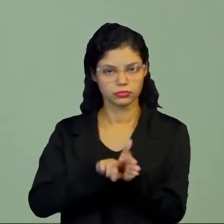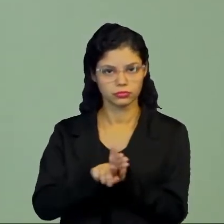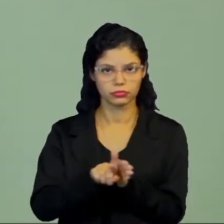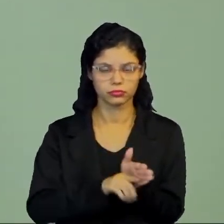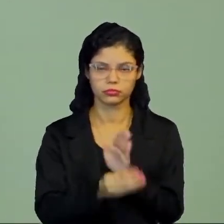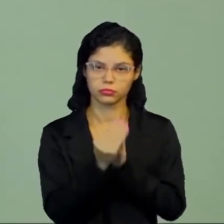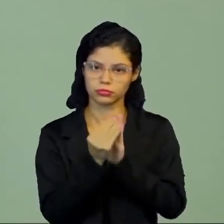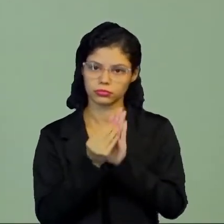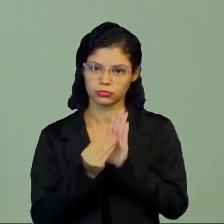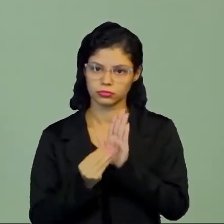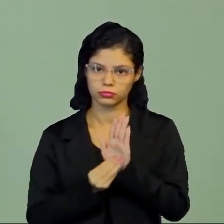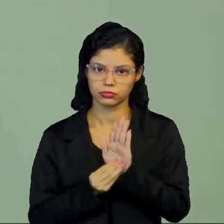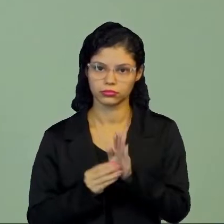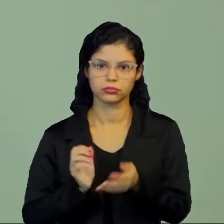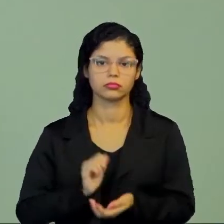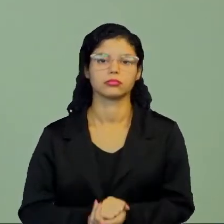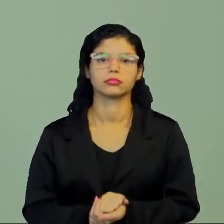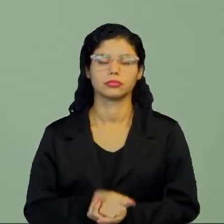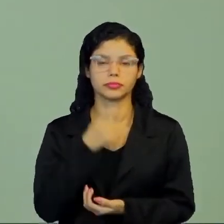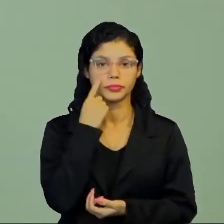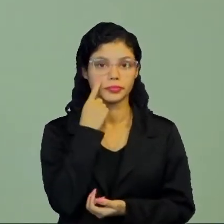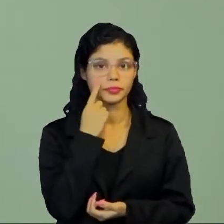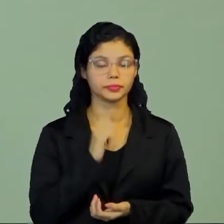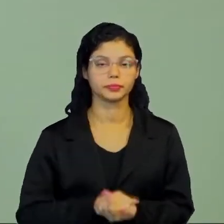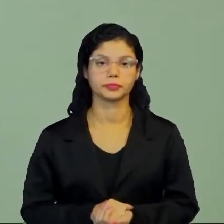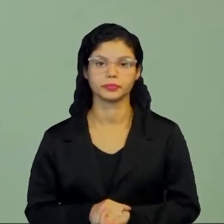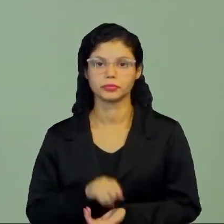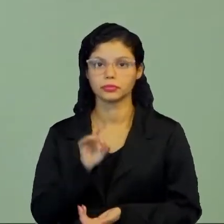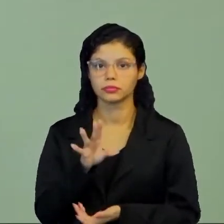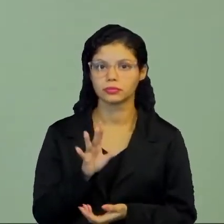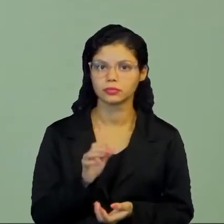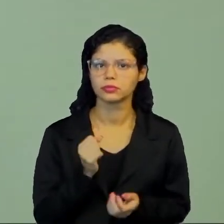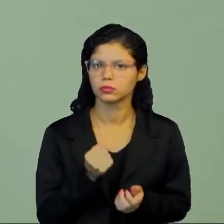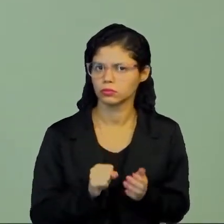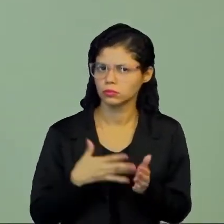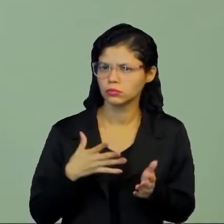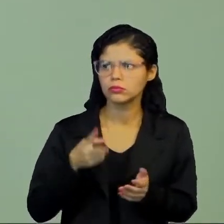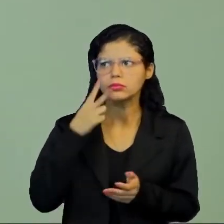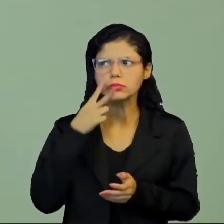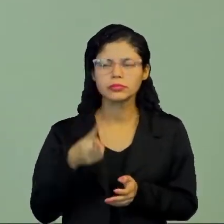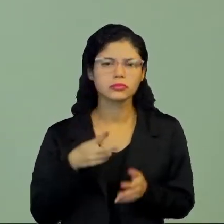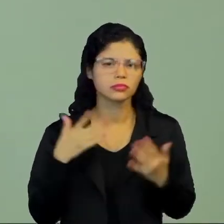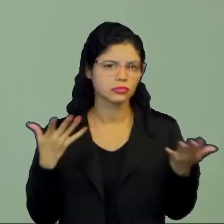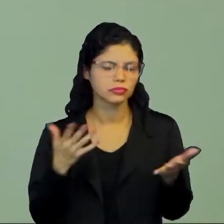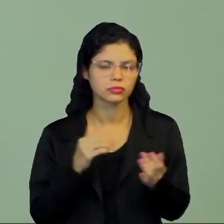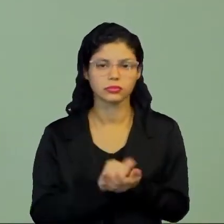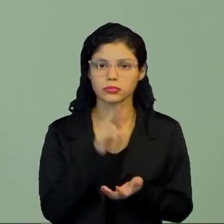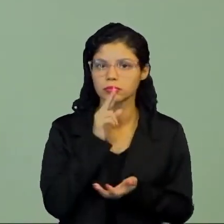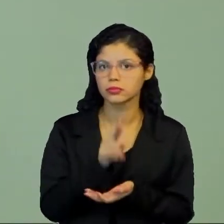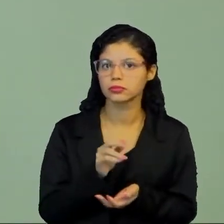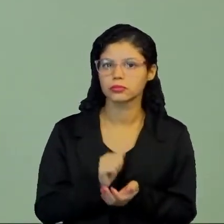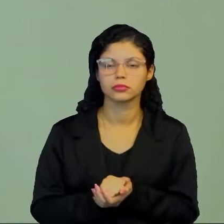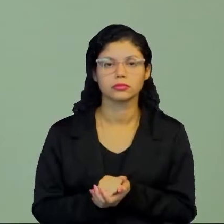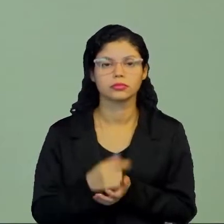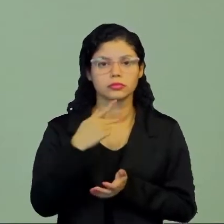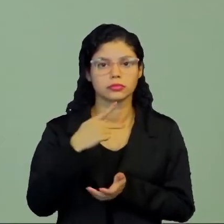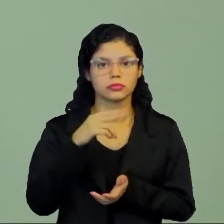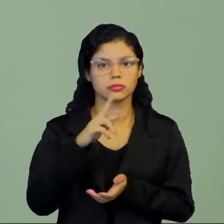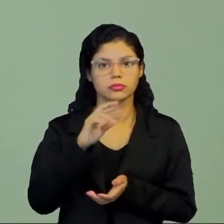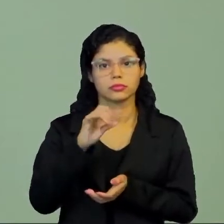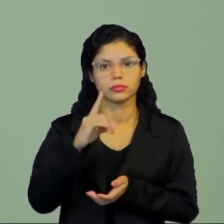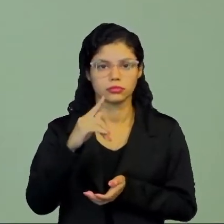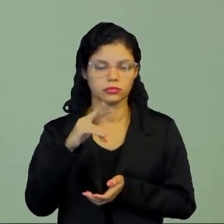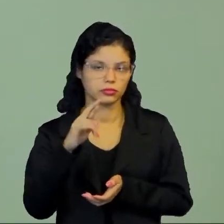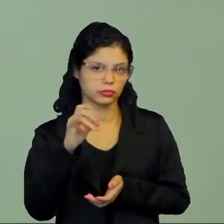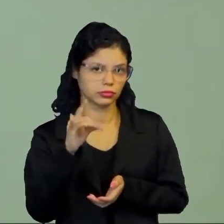estatística, tá? Então, olha só, nós não vamos ver muito cálculo, nós vamos falar, tá? As propriedades.